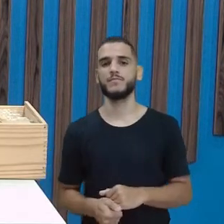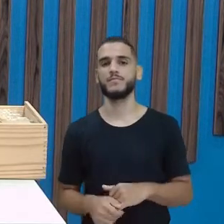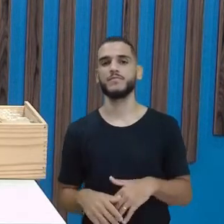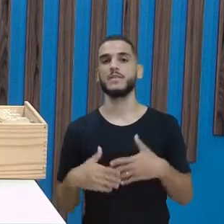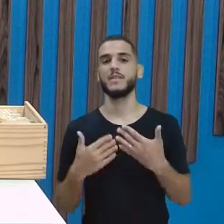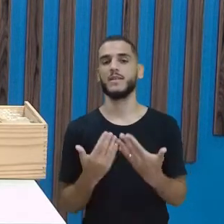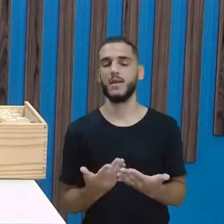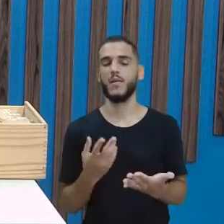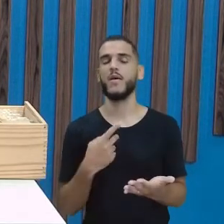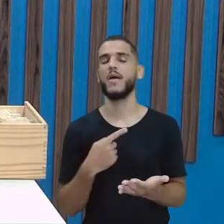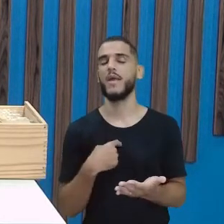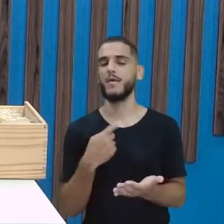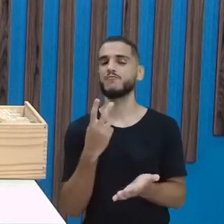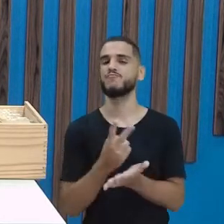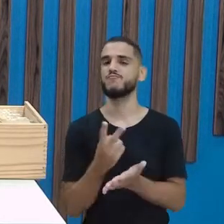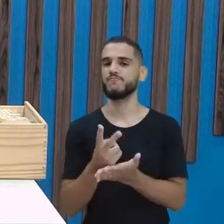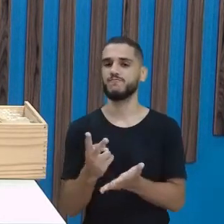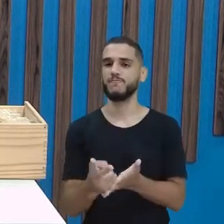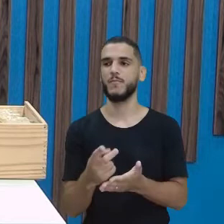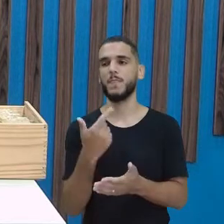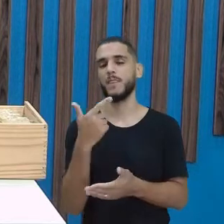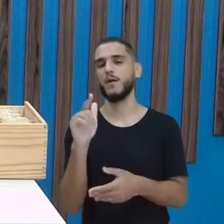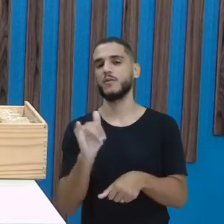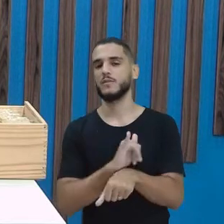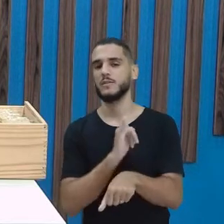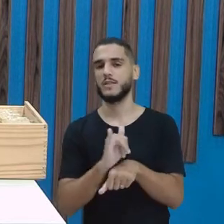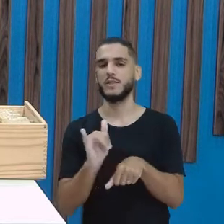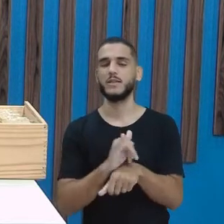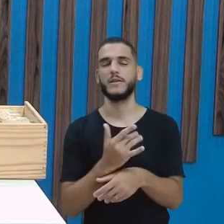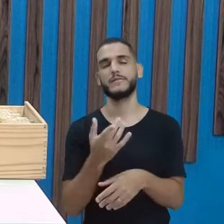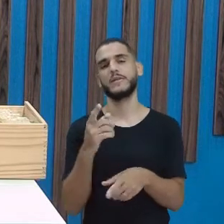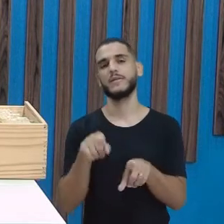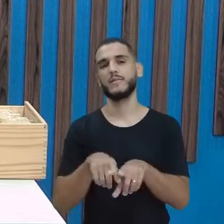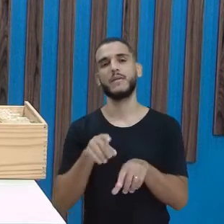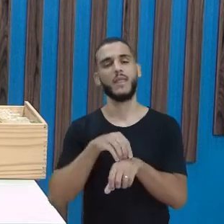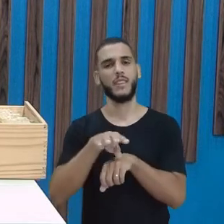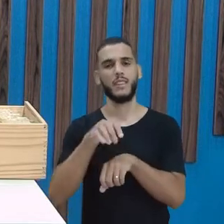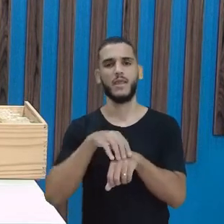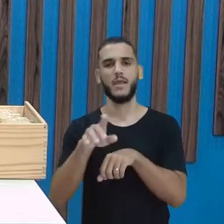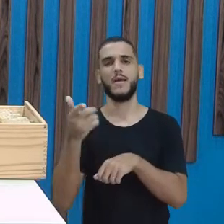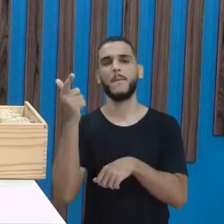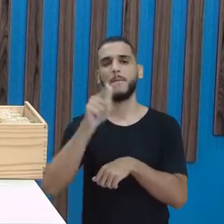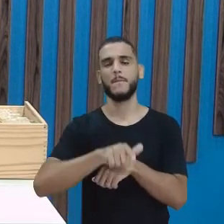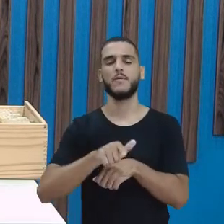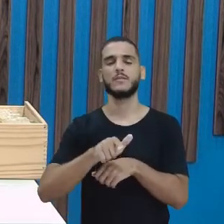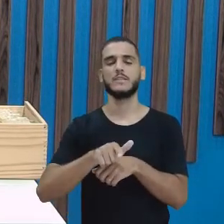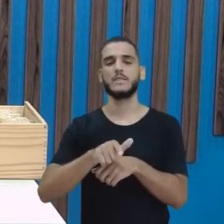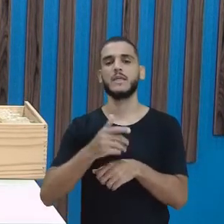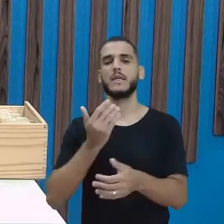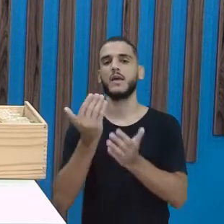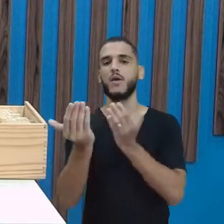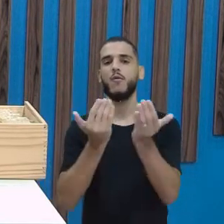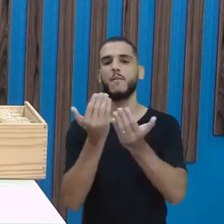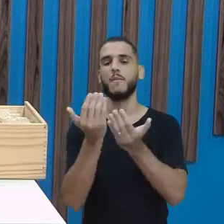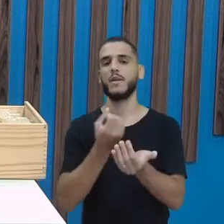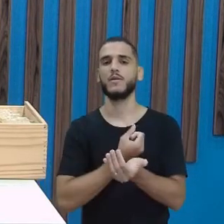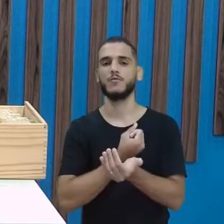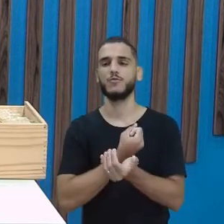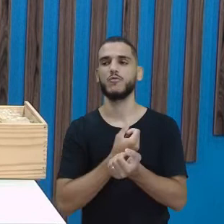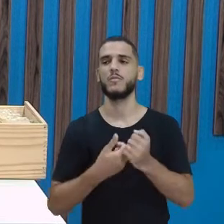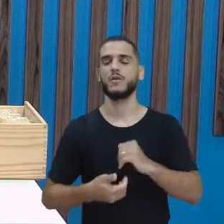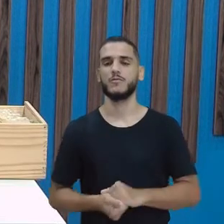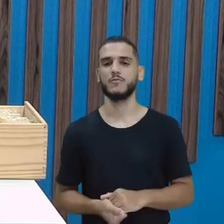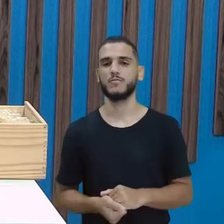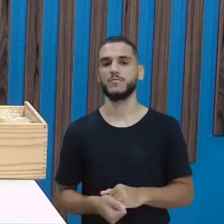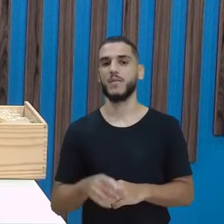eu ia dar continuidade. Uma outra forma, outra dica para a gente poder fazer essa comparação dos números